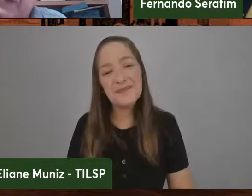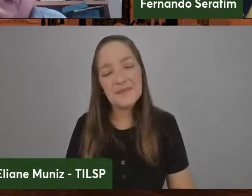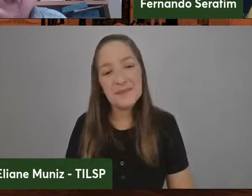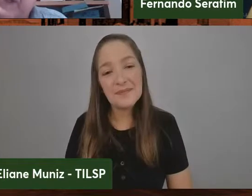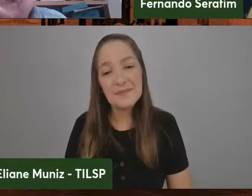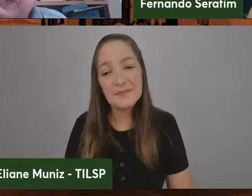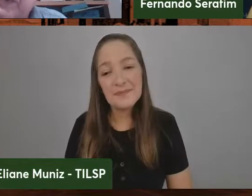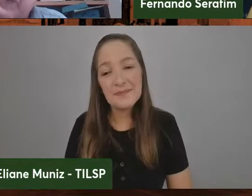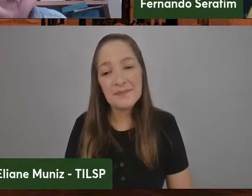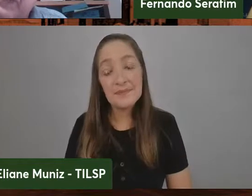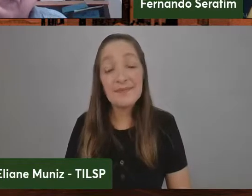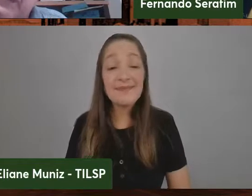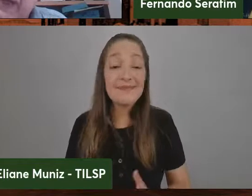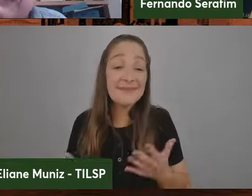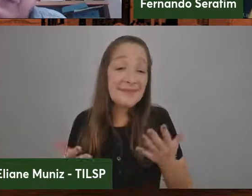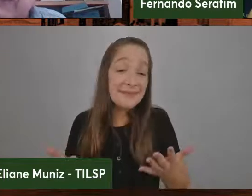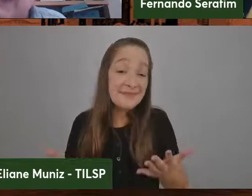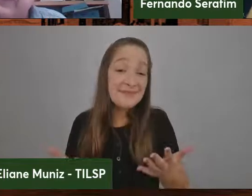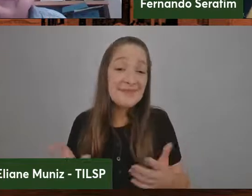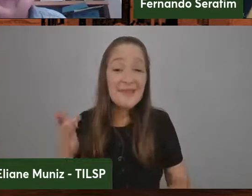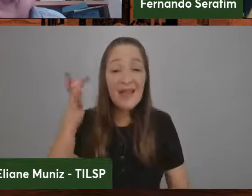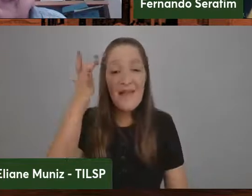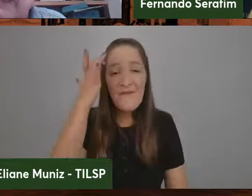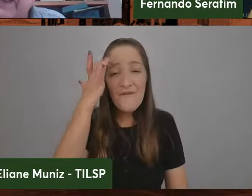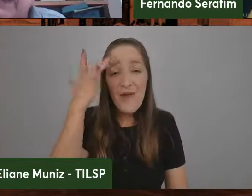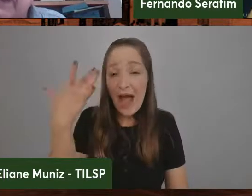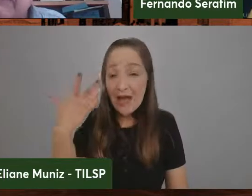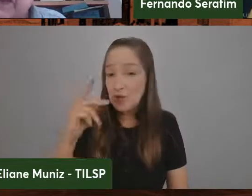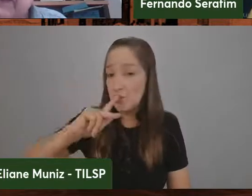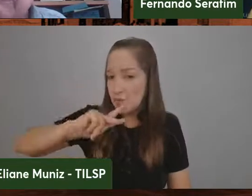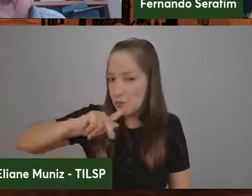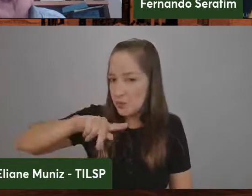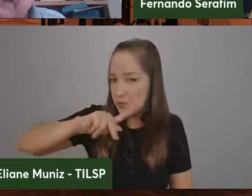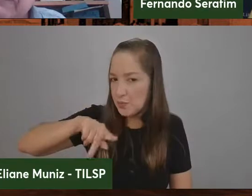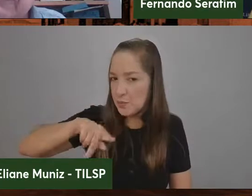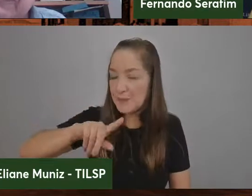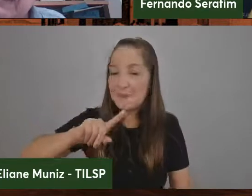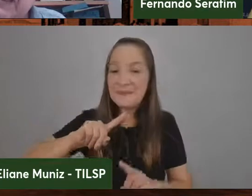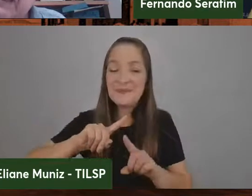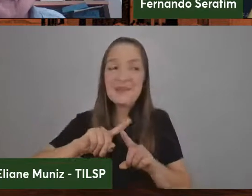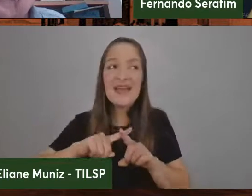Bom, então é isso. Eu acho que fácil não é. Mas também,